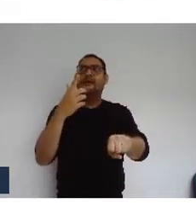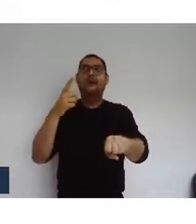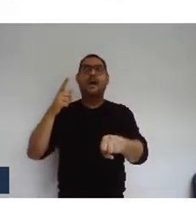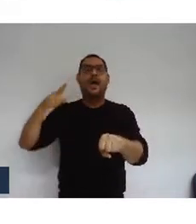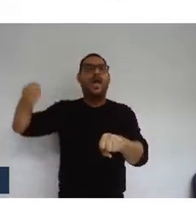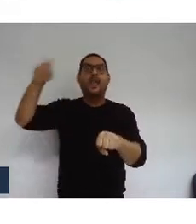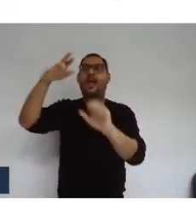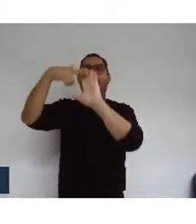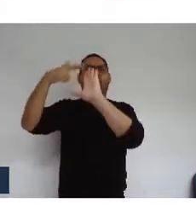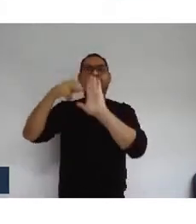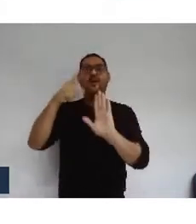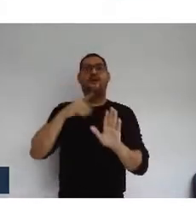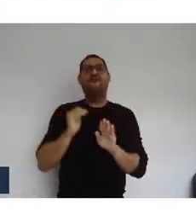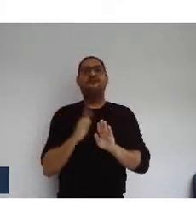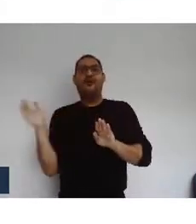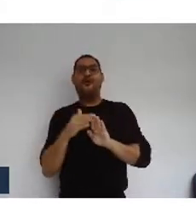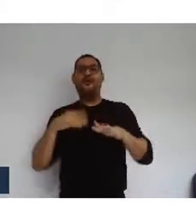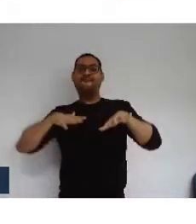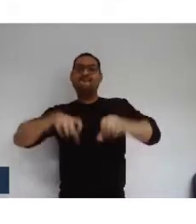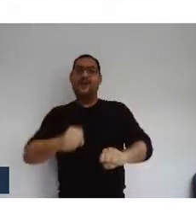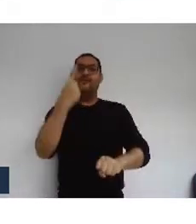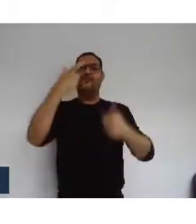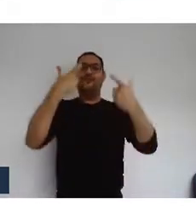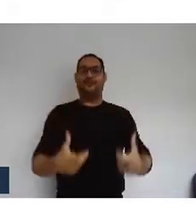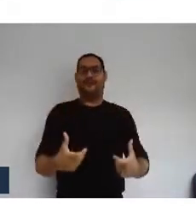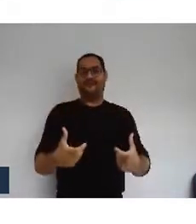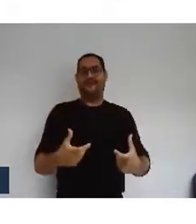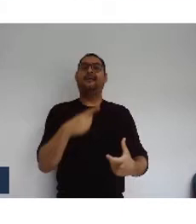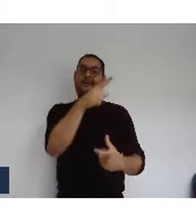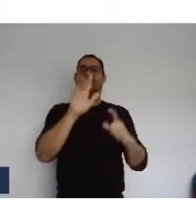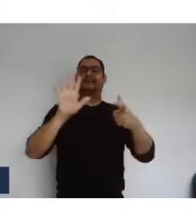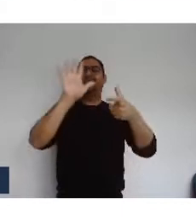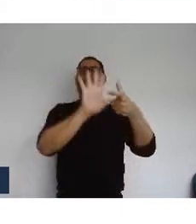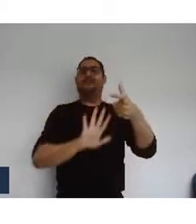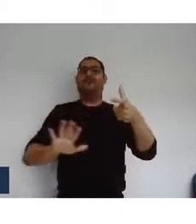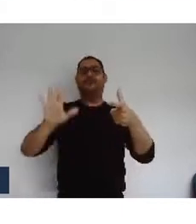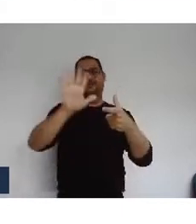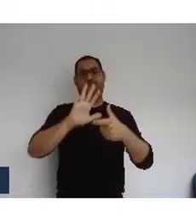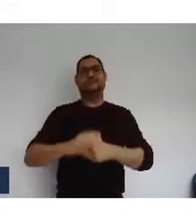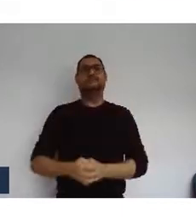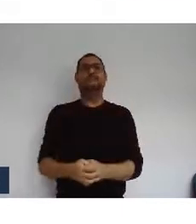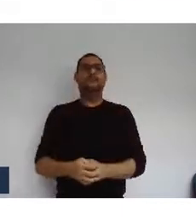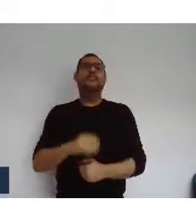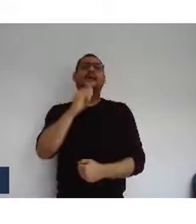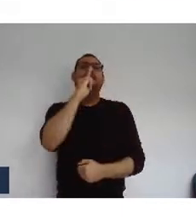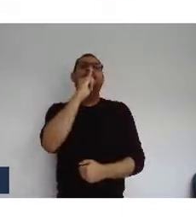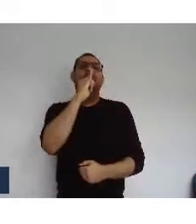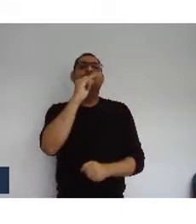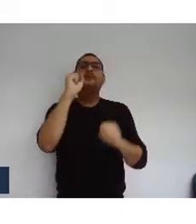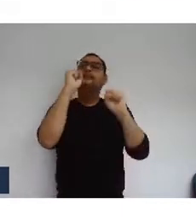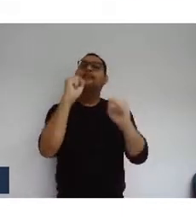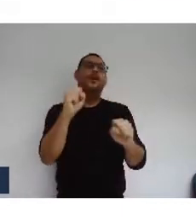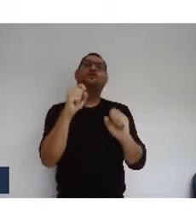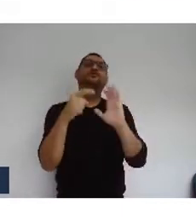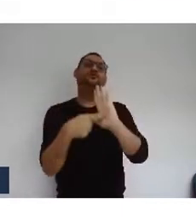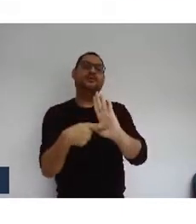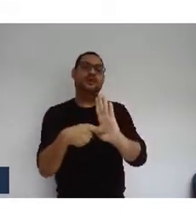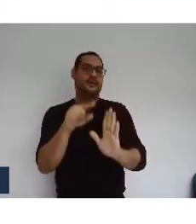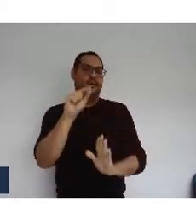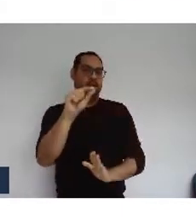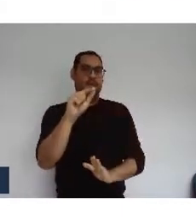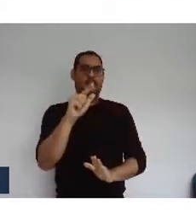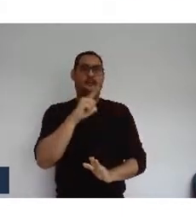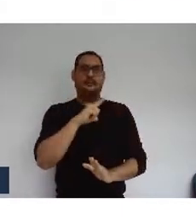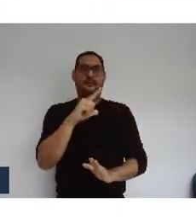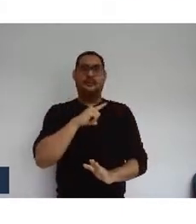regulamentarizados? Esse engendramento semiótico do espaço recruta, então, a performatização